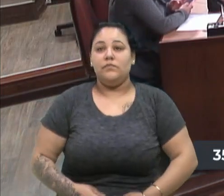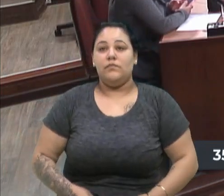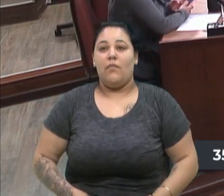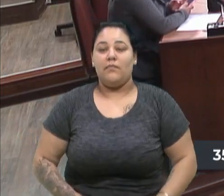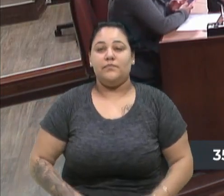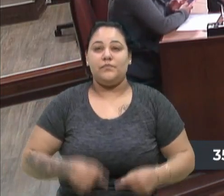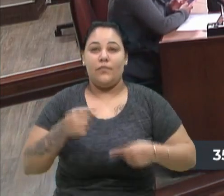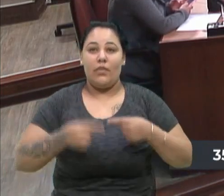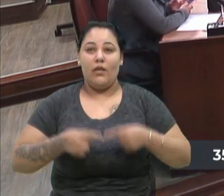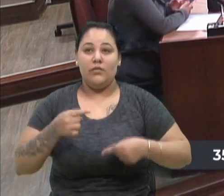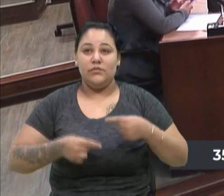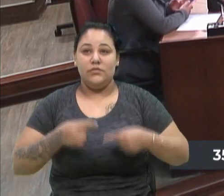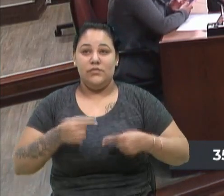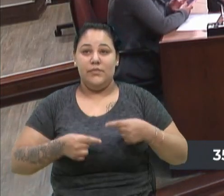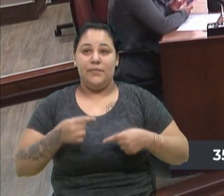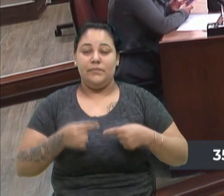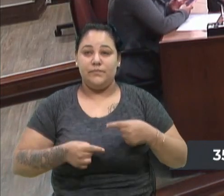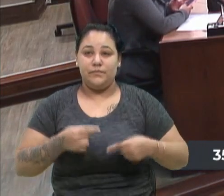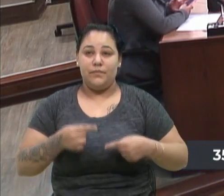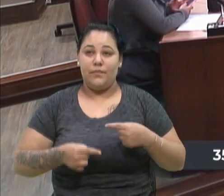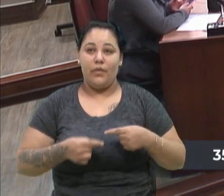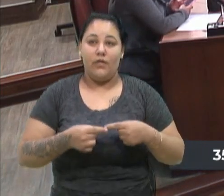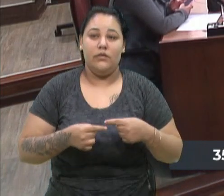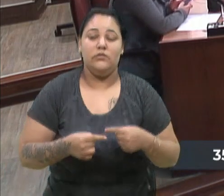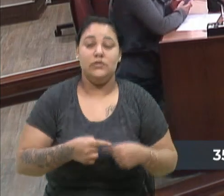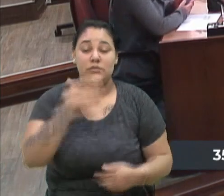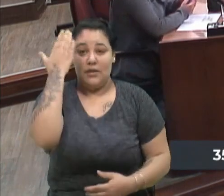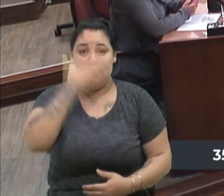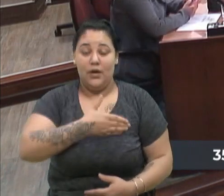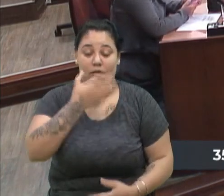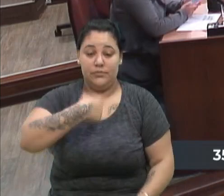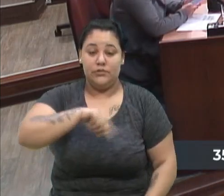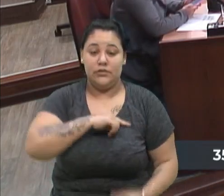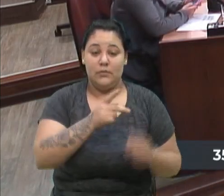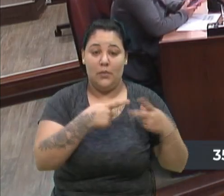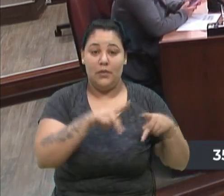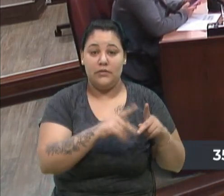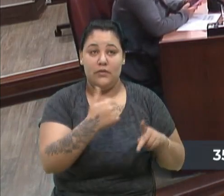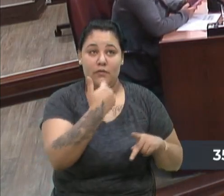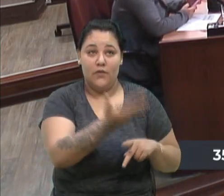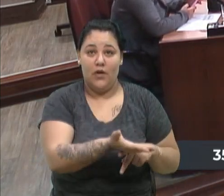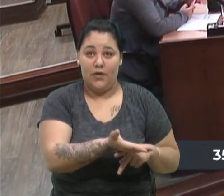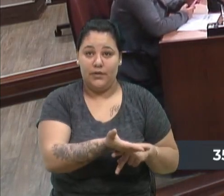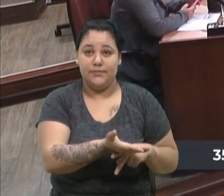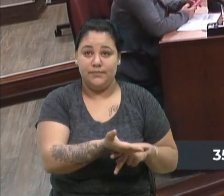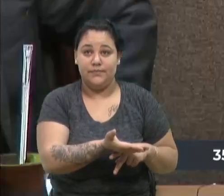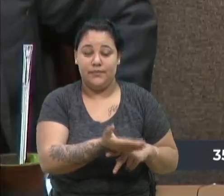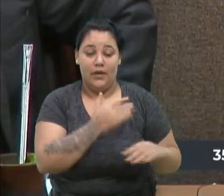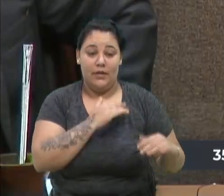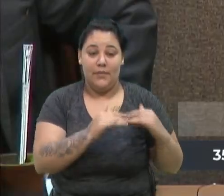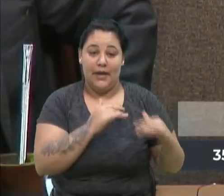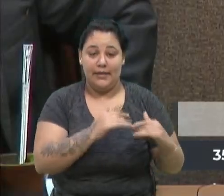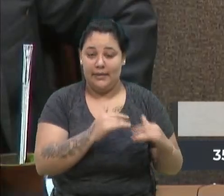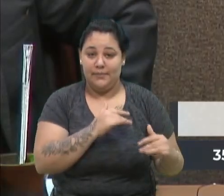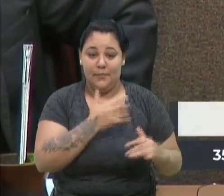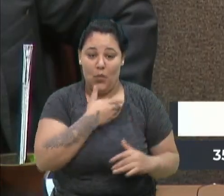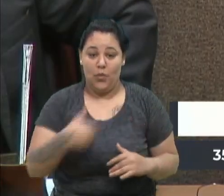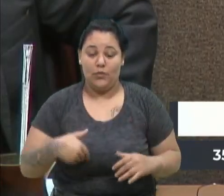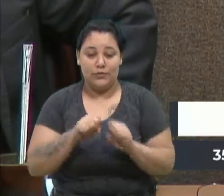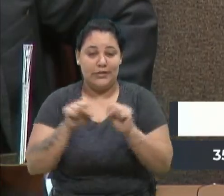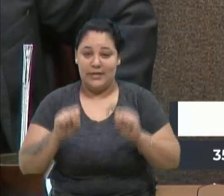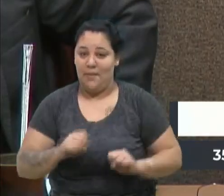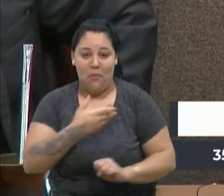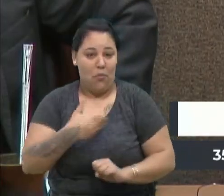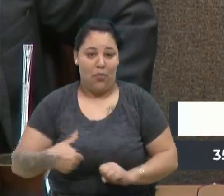da questão das pontes, tá? Isso é a prova para o nosso povo ali fora, tá? Que a máquina pública não funciona, que o sistema público